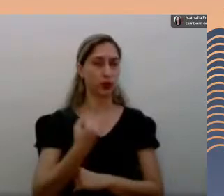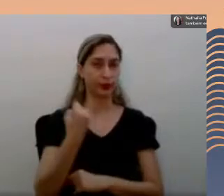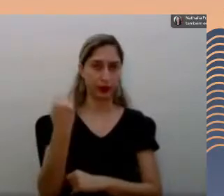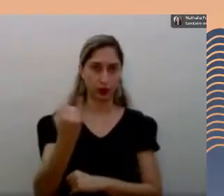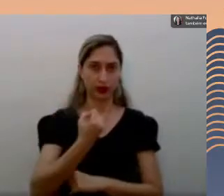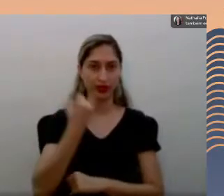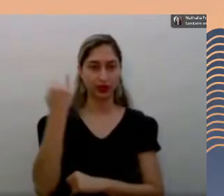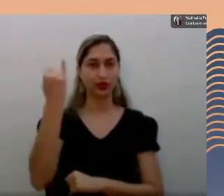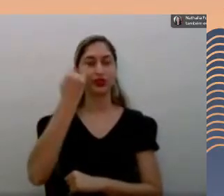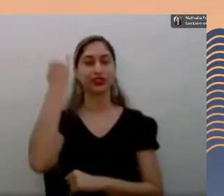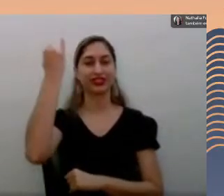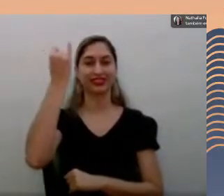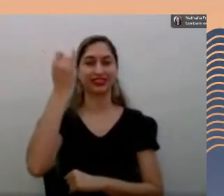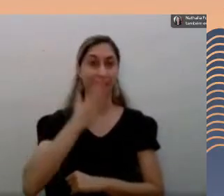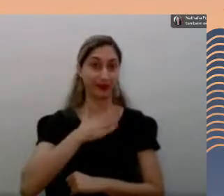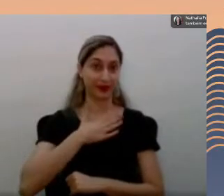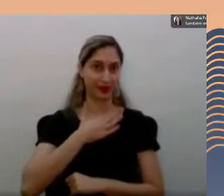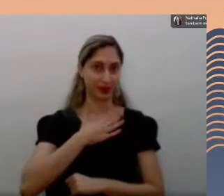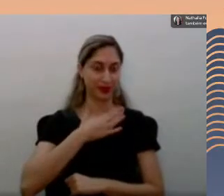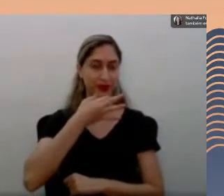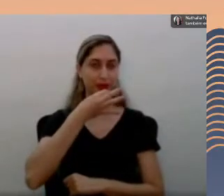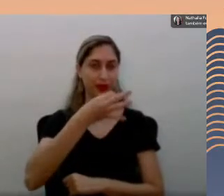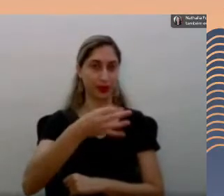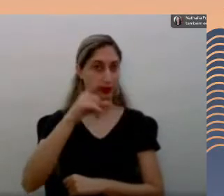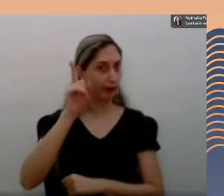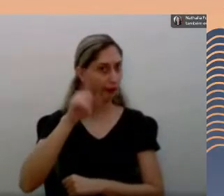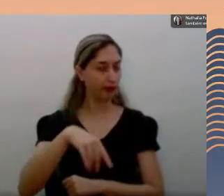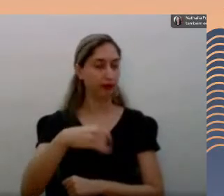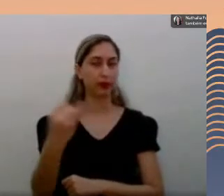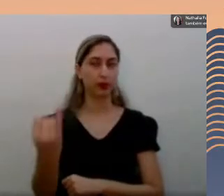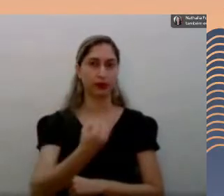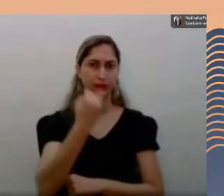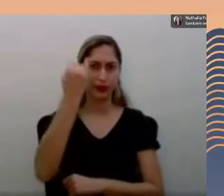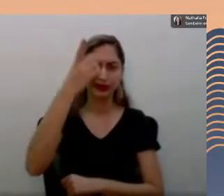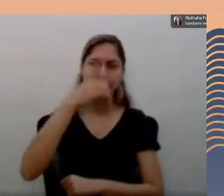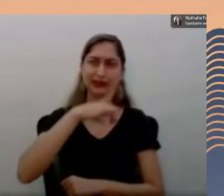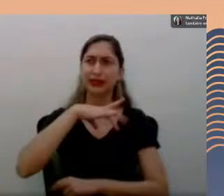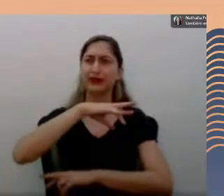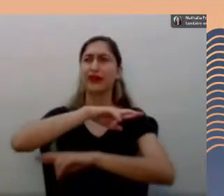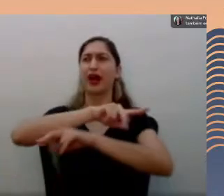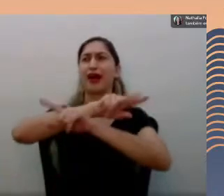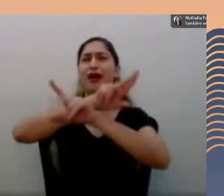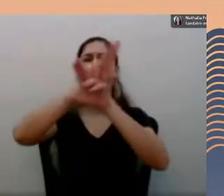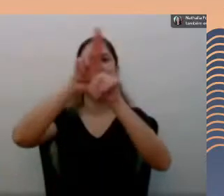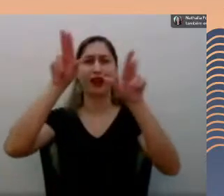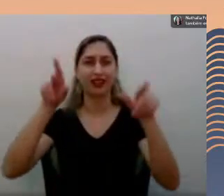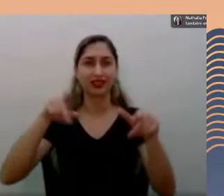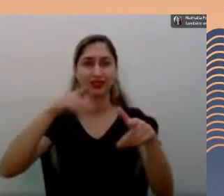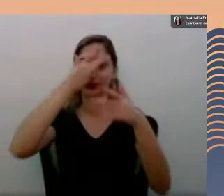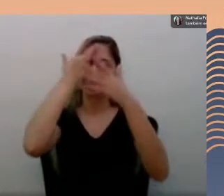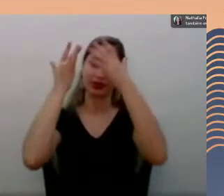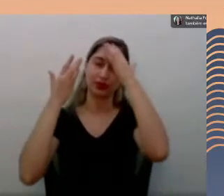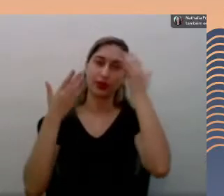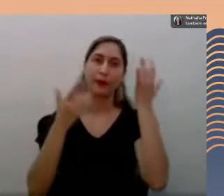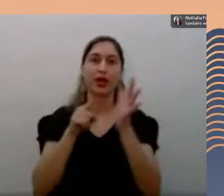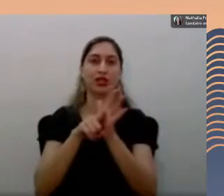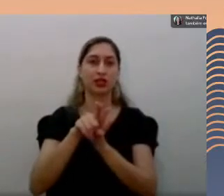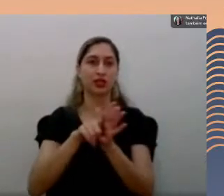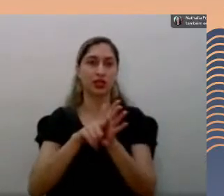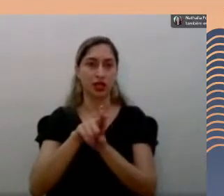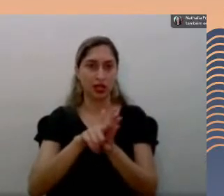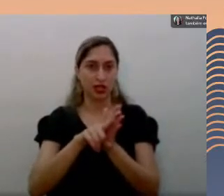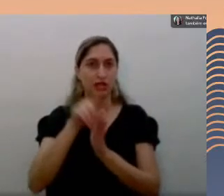A minha opinião ela é É muita gente falando de astronomia É muita gente se falou de acionamento e